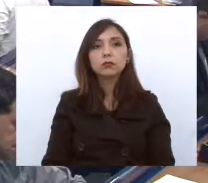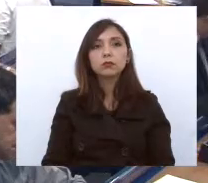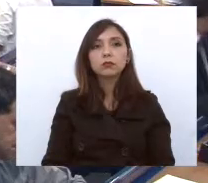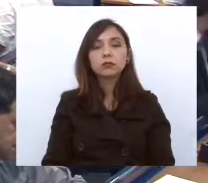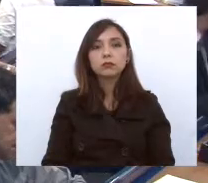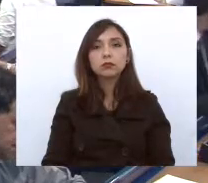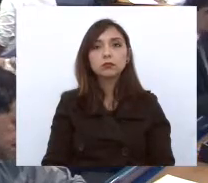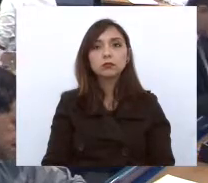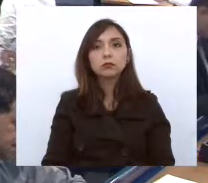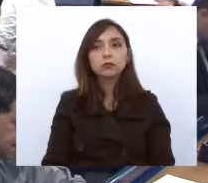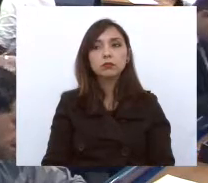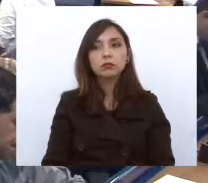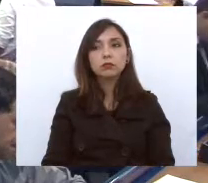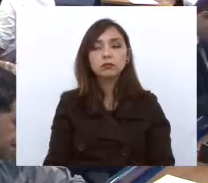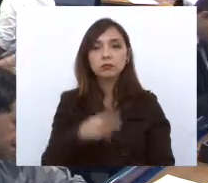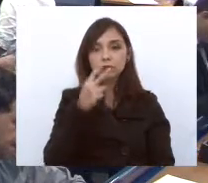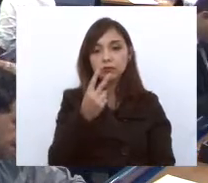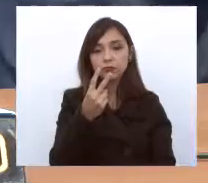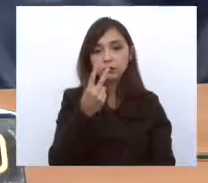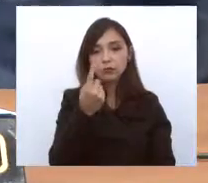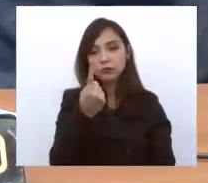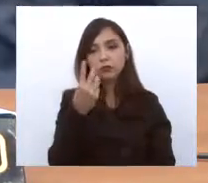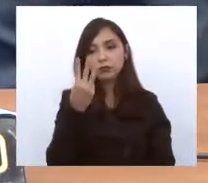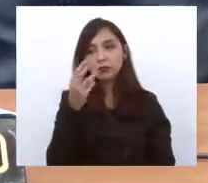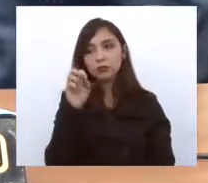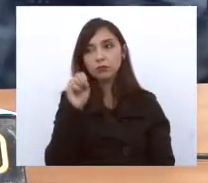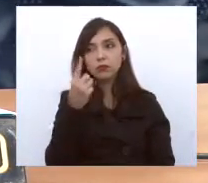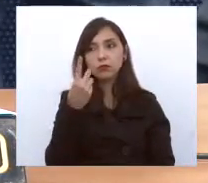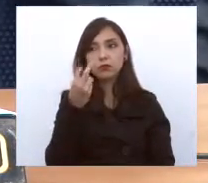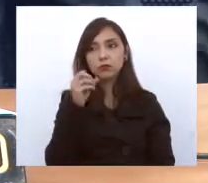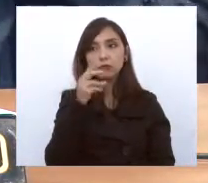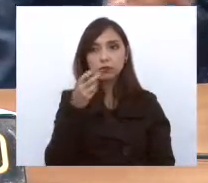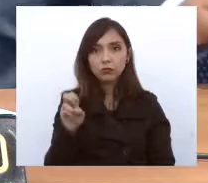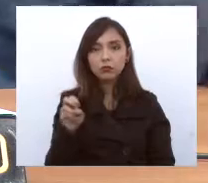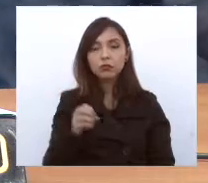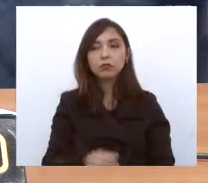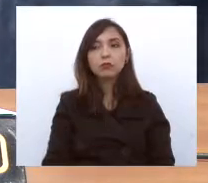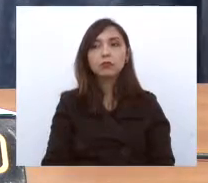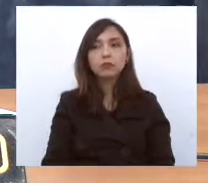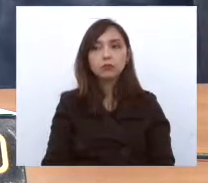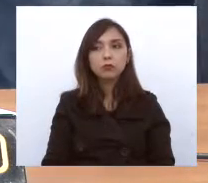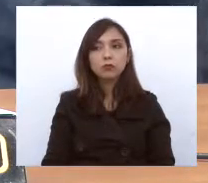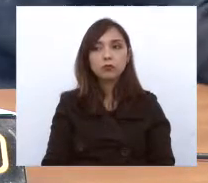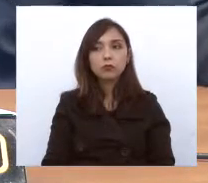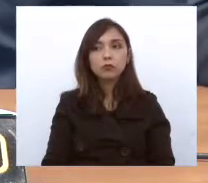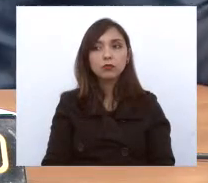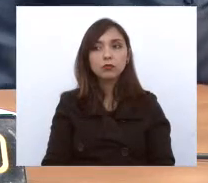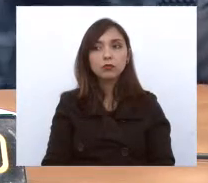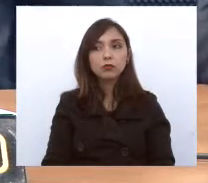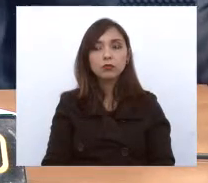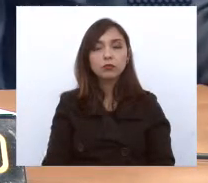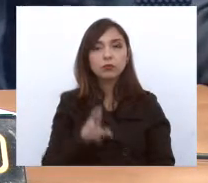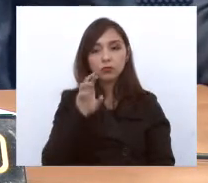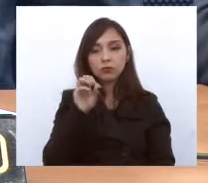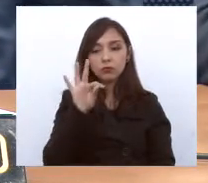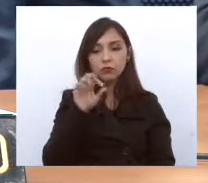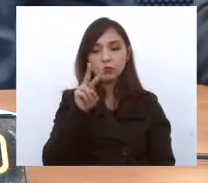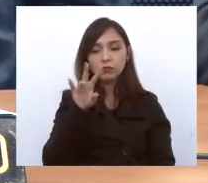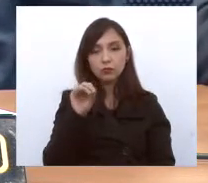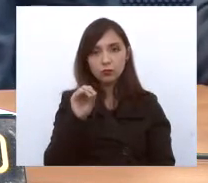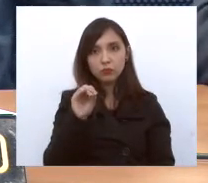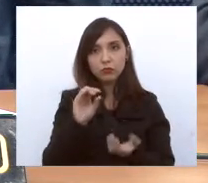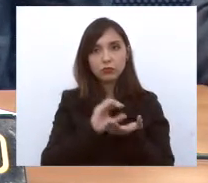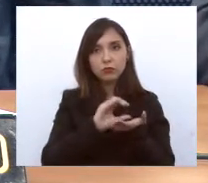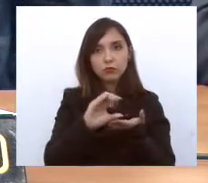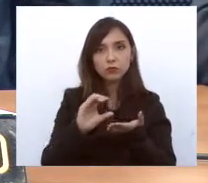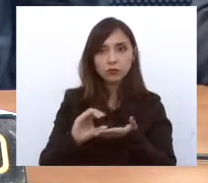Primeira votação do projeto de lei 2138/2015. Dispõe sobre o sistema de estacionamento rotativo remunerado nas